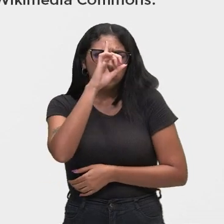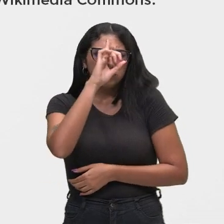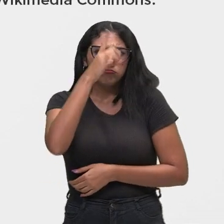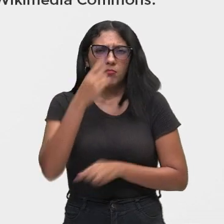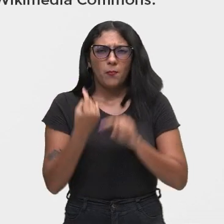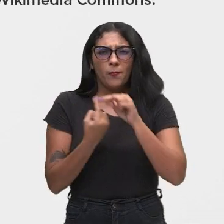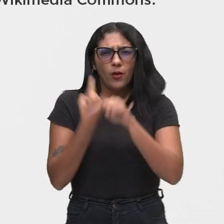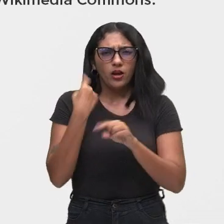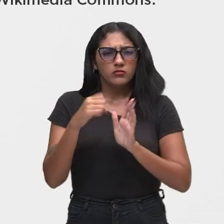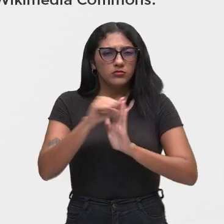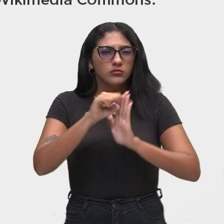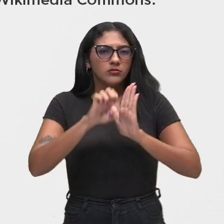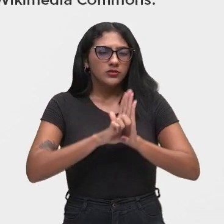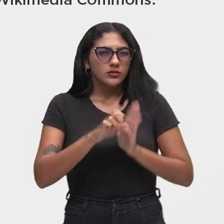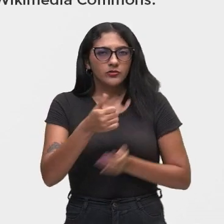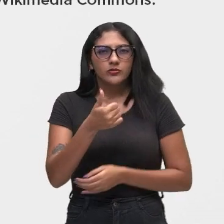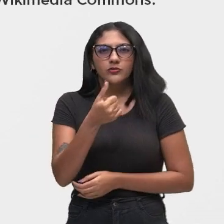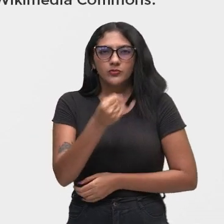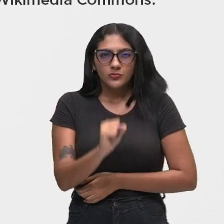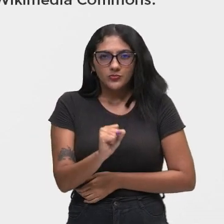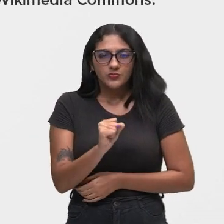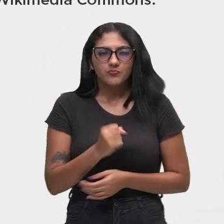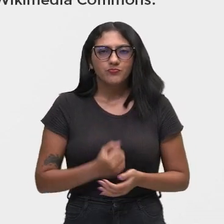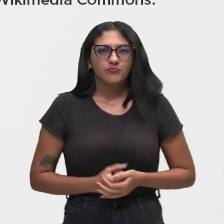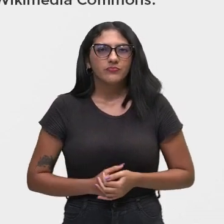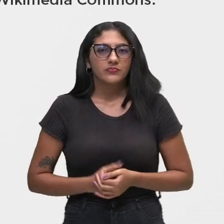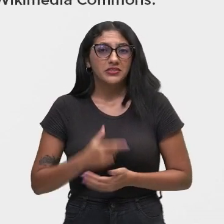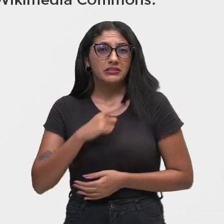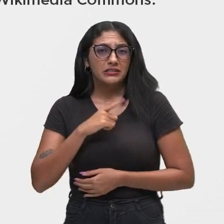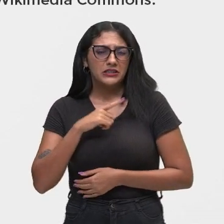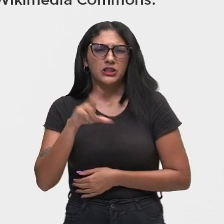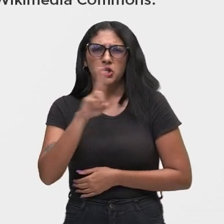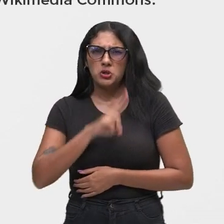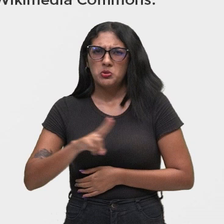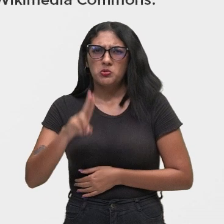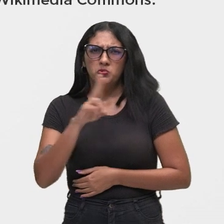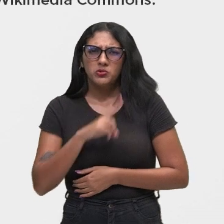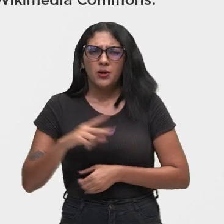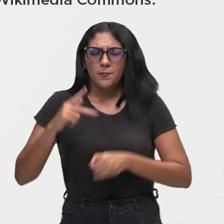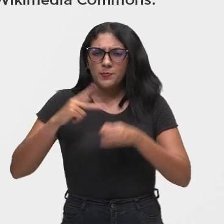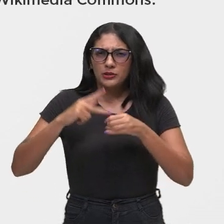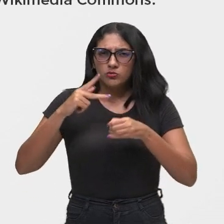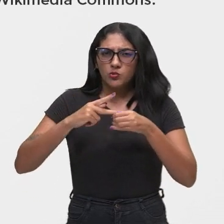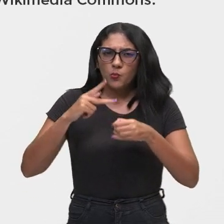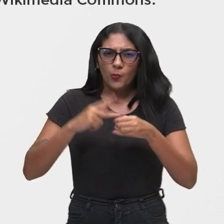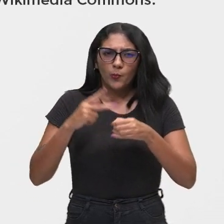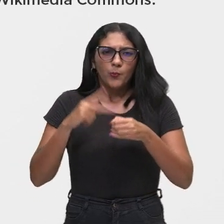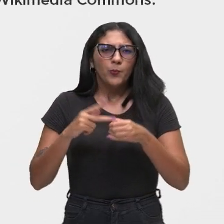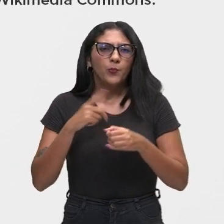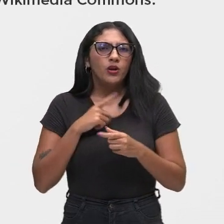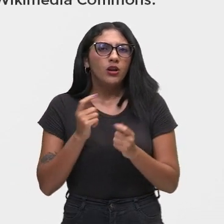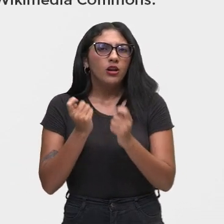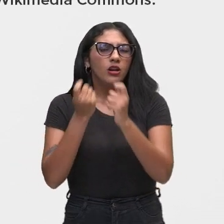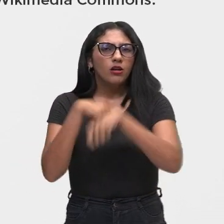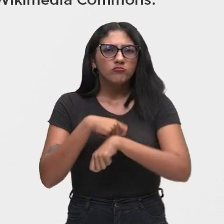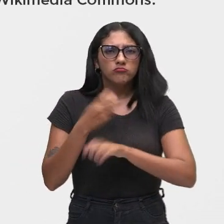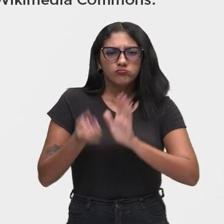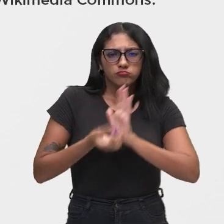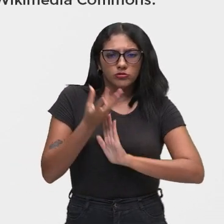século XVIII. Né, consumiam grande quantidade de combustível para produzir um